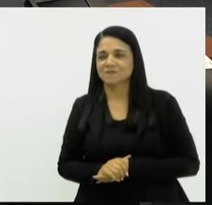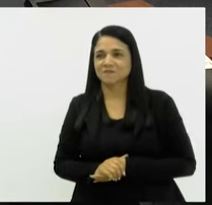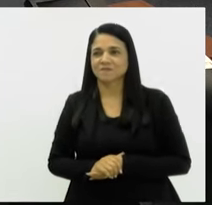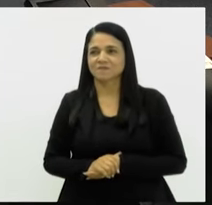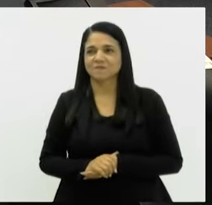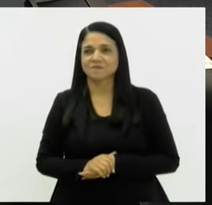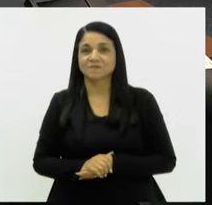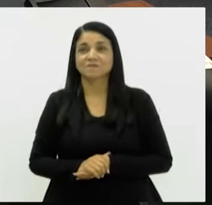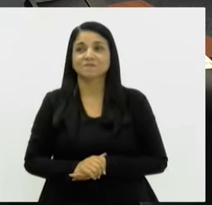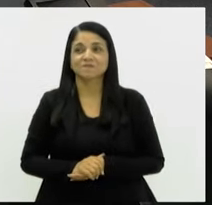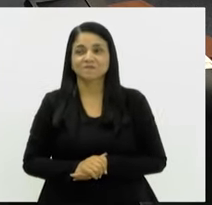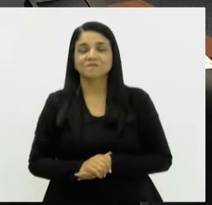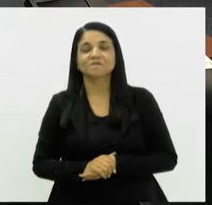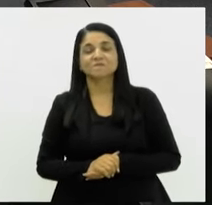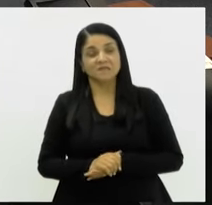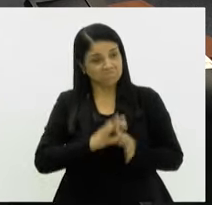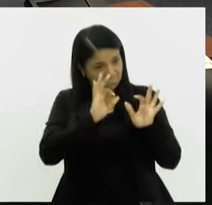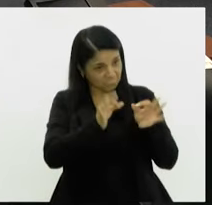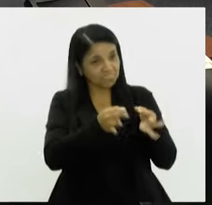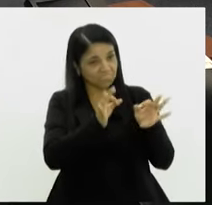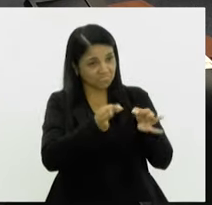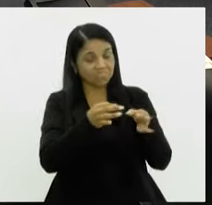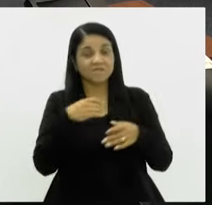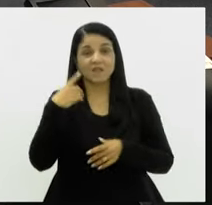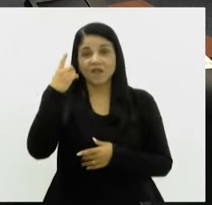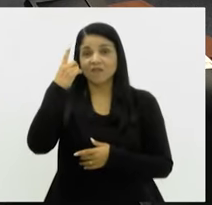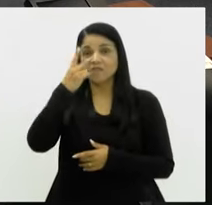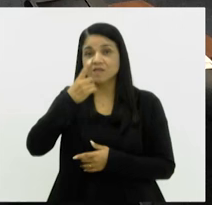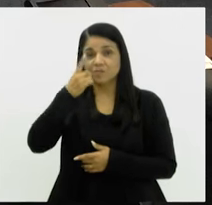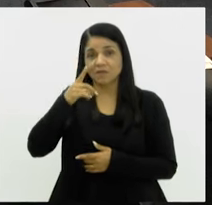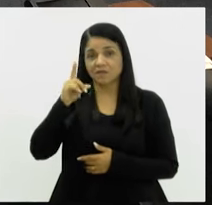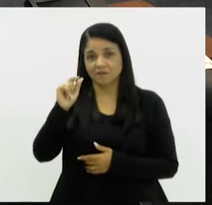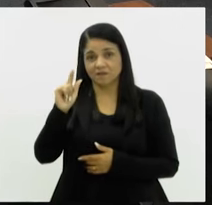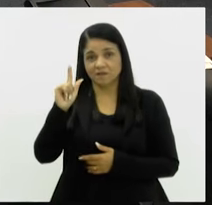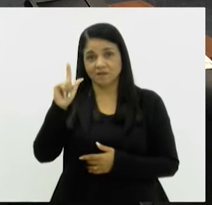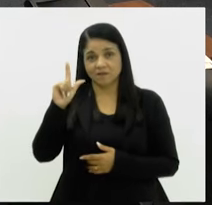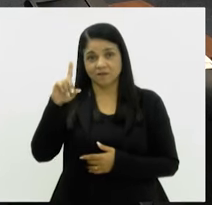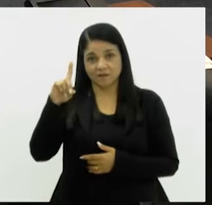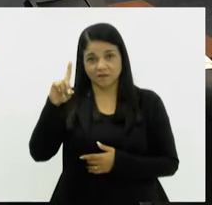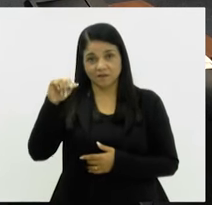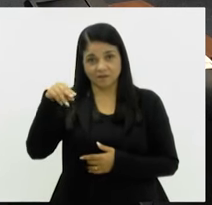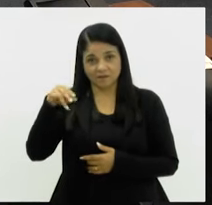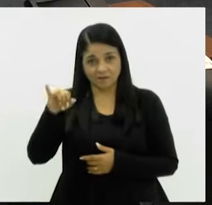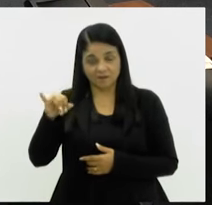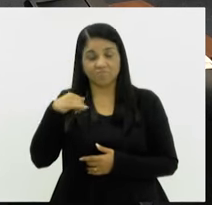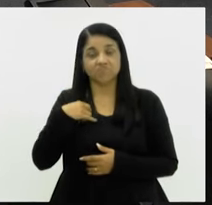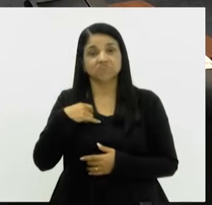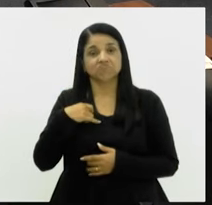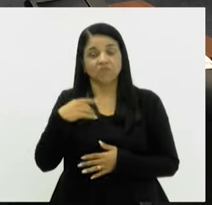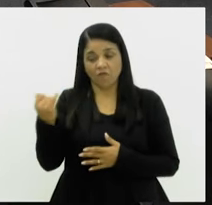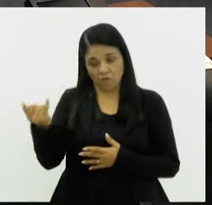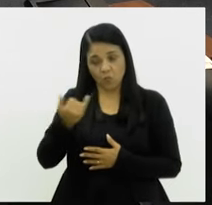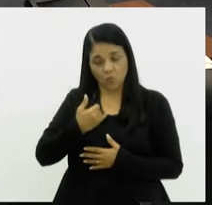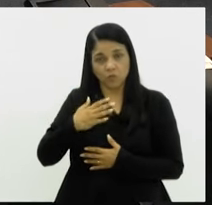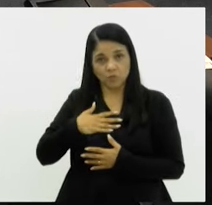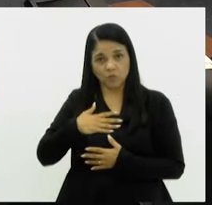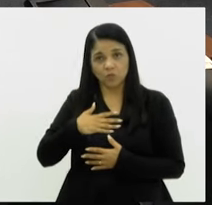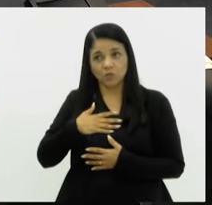Ah, exatamente. Exatamente. A deputada Dani tinha falado comigo, eu acho muito pertinente que